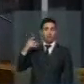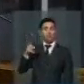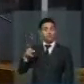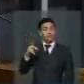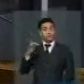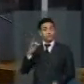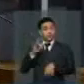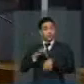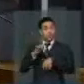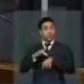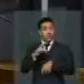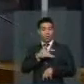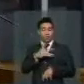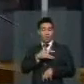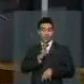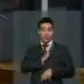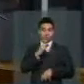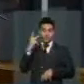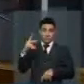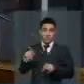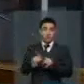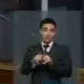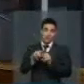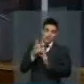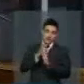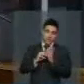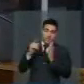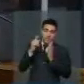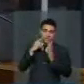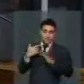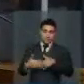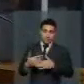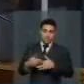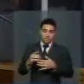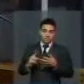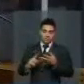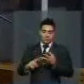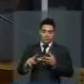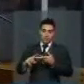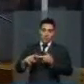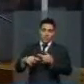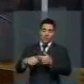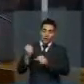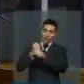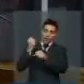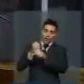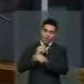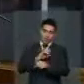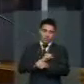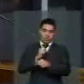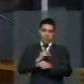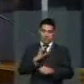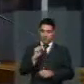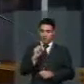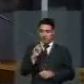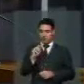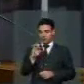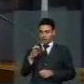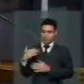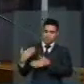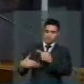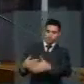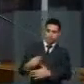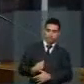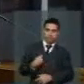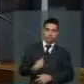de exemplo e inspiração, desencadeando inúmeras obras de amor e caridade ao longo dos tempos. Esse mesmo